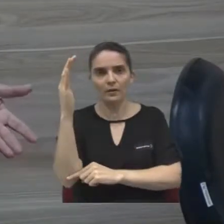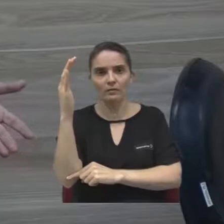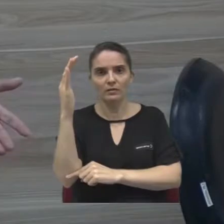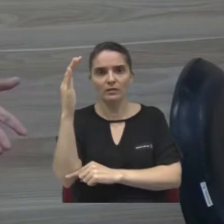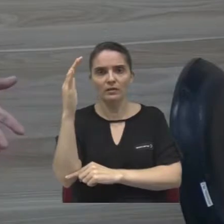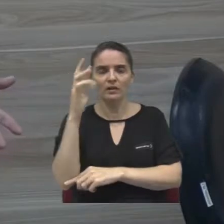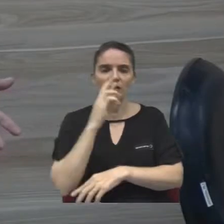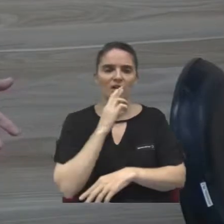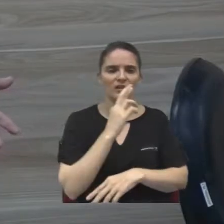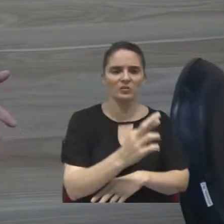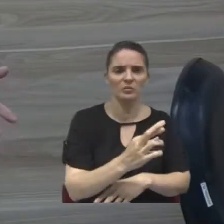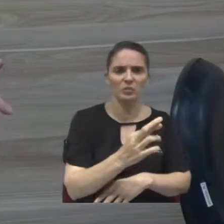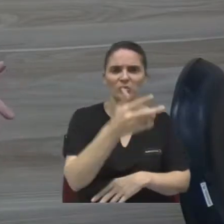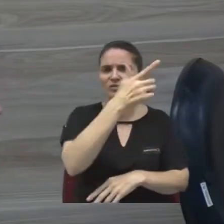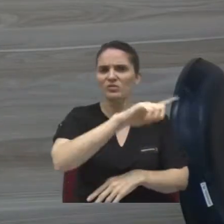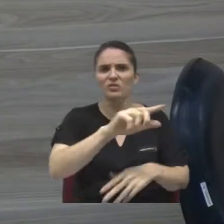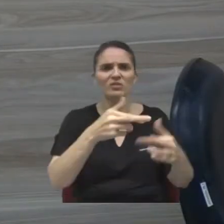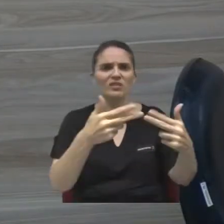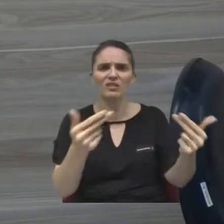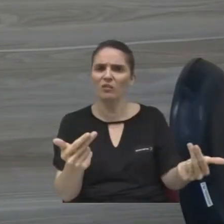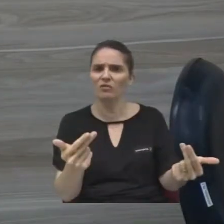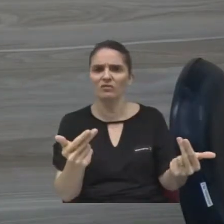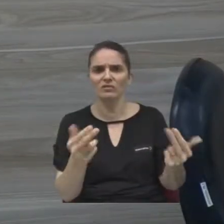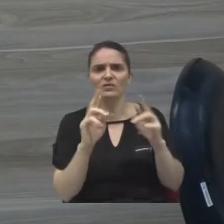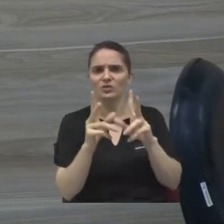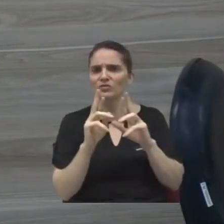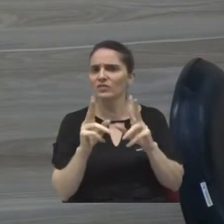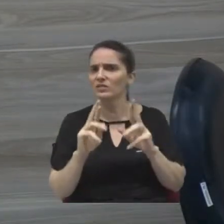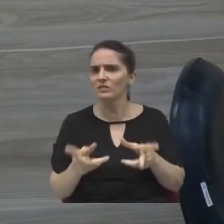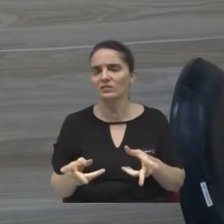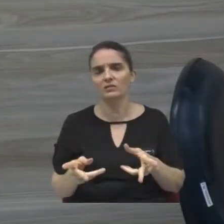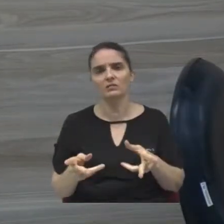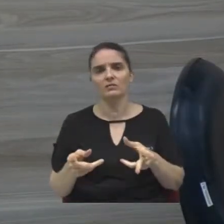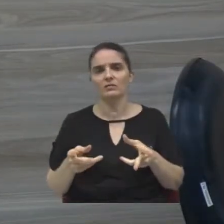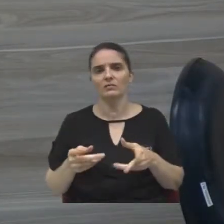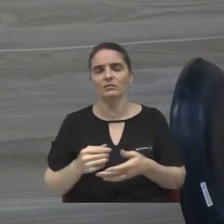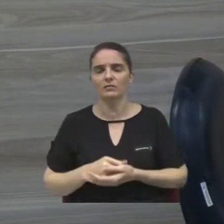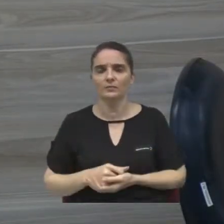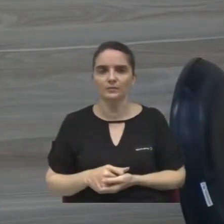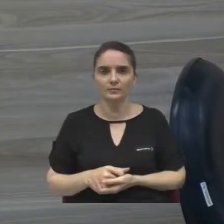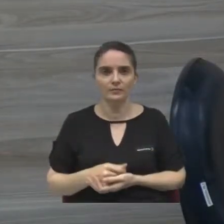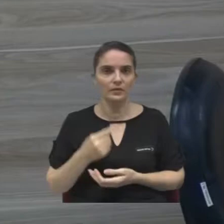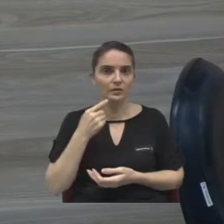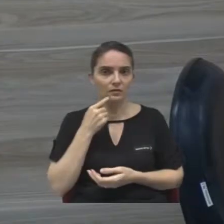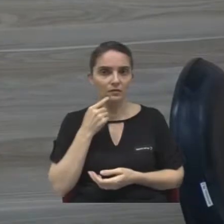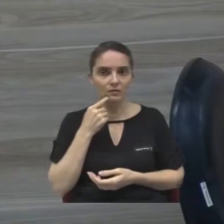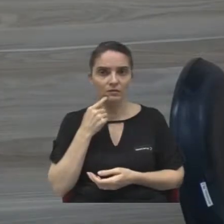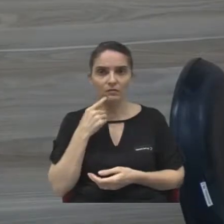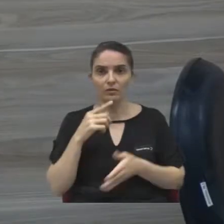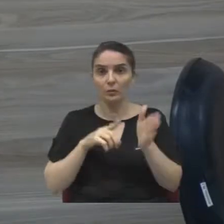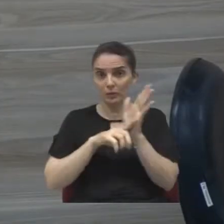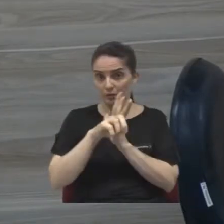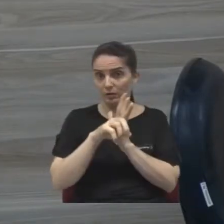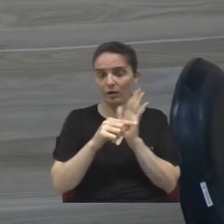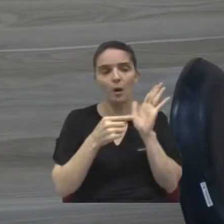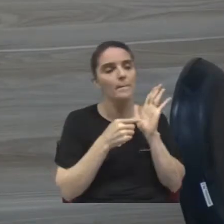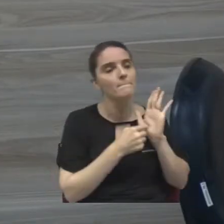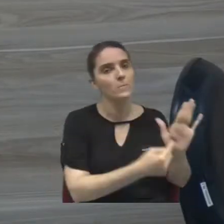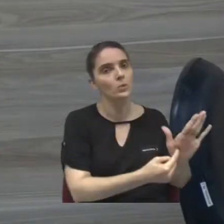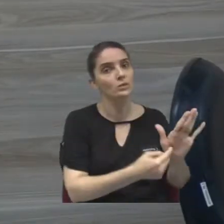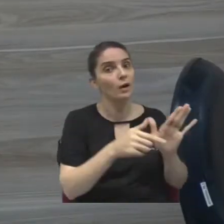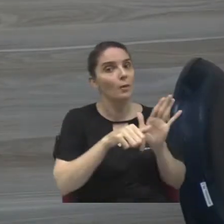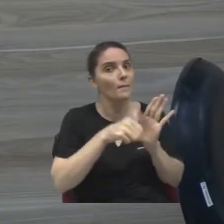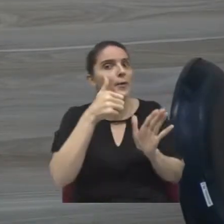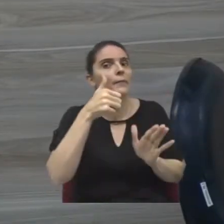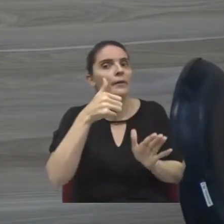alumínio. Então é complicado, eu tenho 2 requerimentos, antes de fazer o requerimento, vou direcionar a senhora, para que a